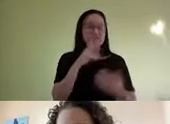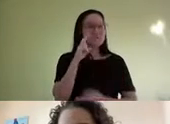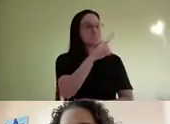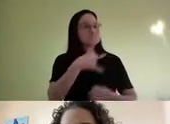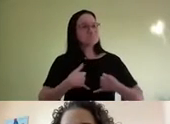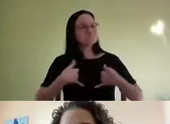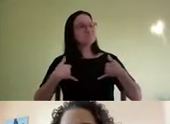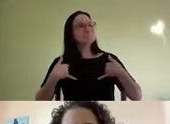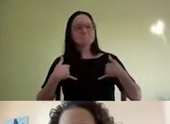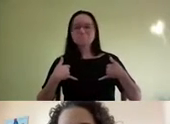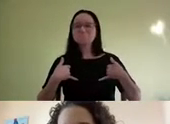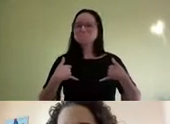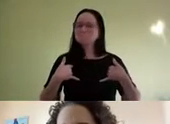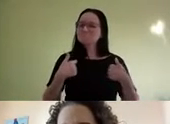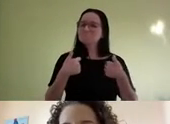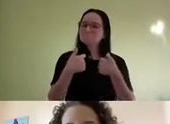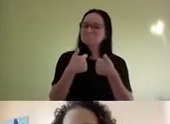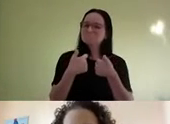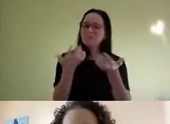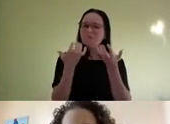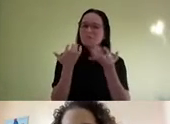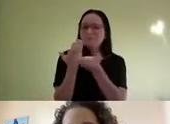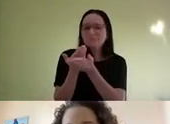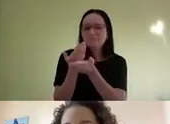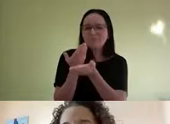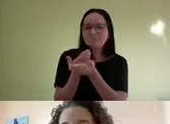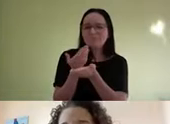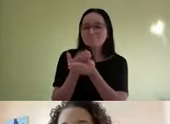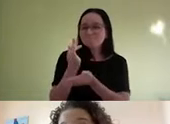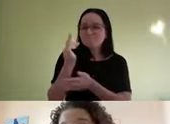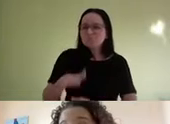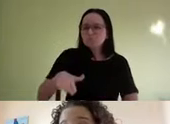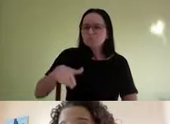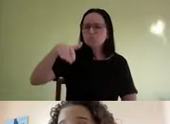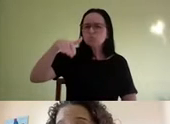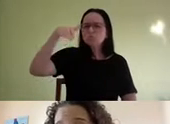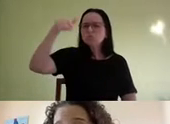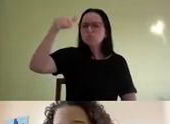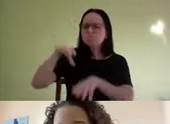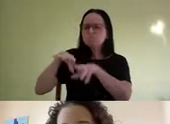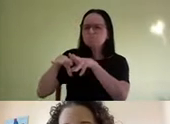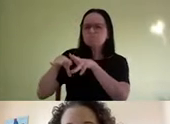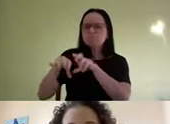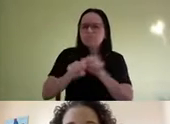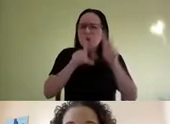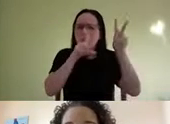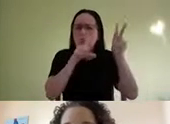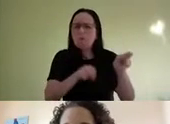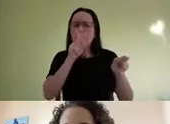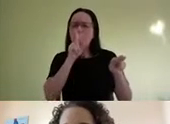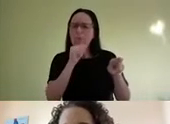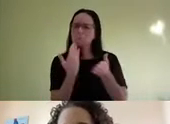dele que eu falava assim, nossa, eu quero estudar, eu quero crescer e eu vou ser tão dedicado quanto ele. Então,